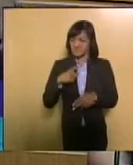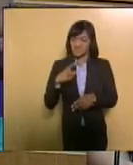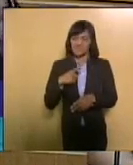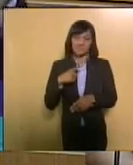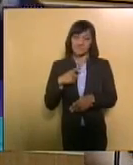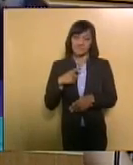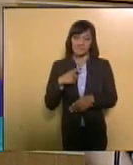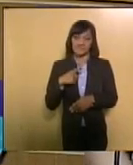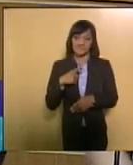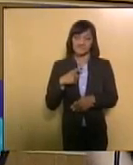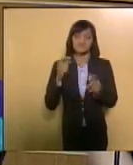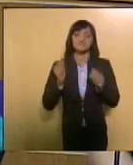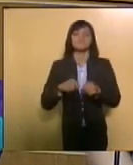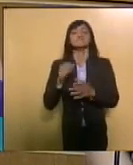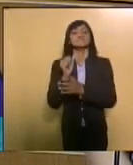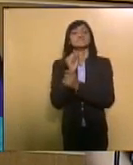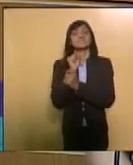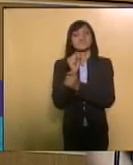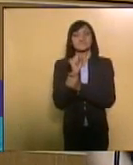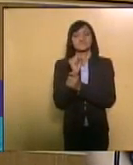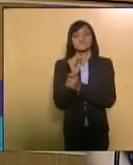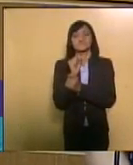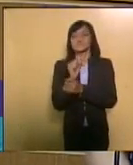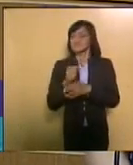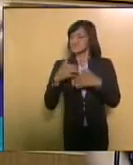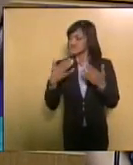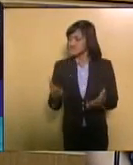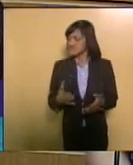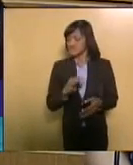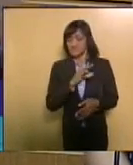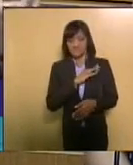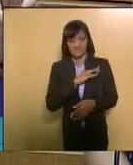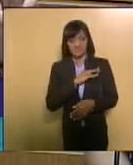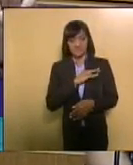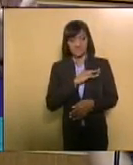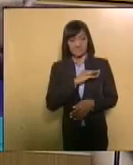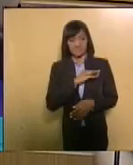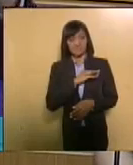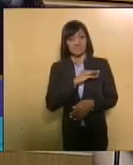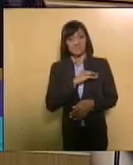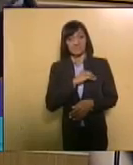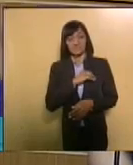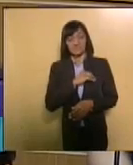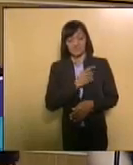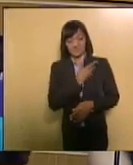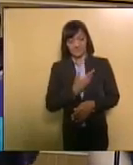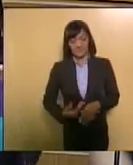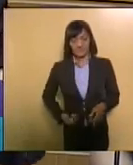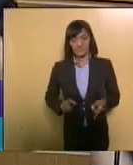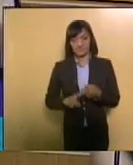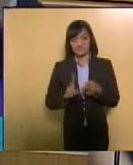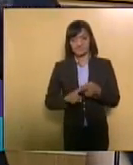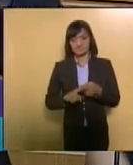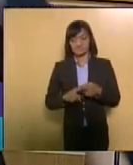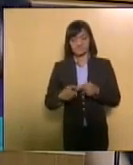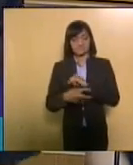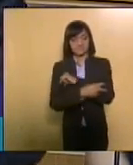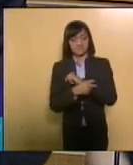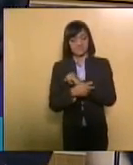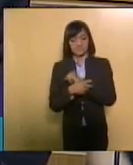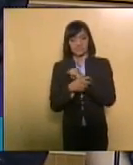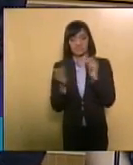expectativa de segurança então política Segurança Pública envolve dois alvos principais baixar crimes e